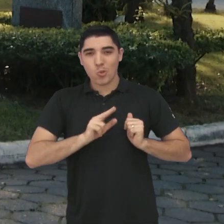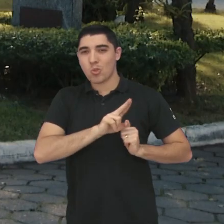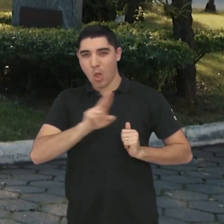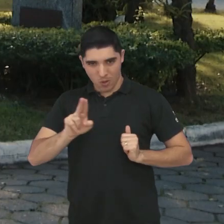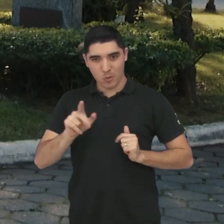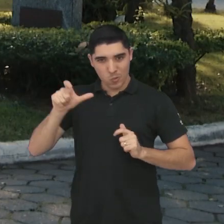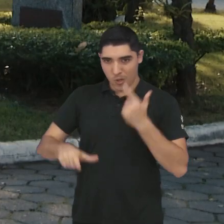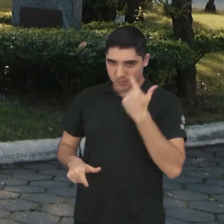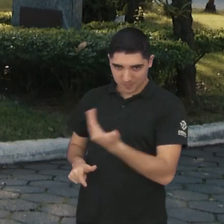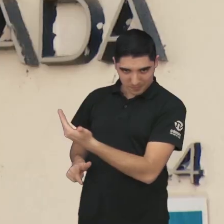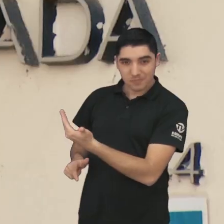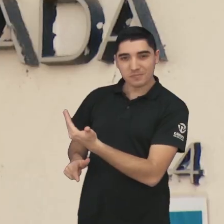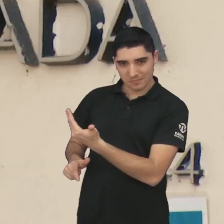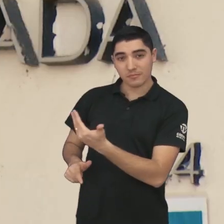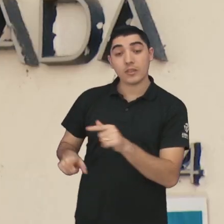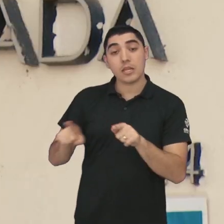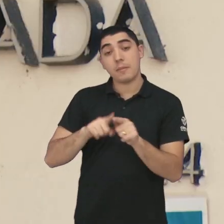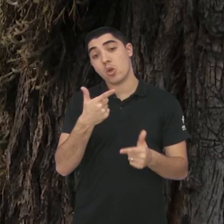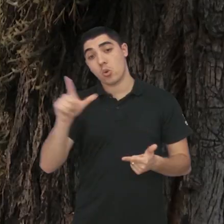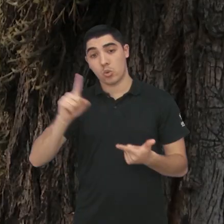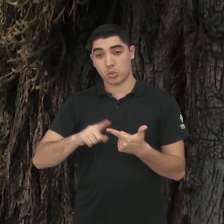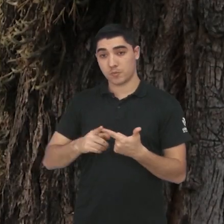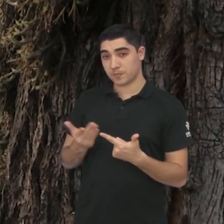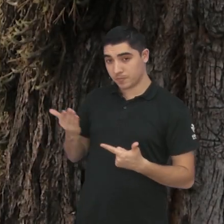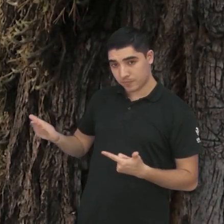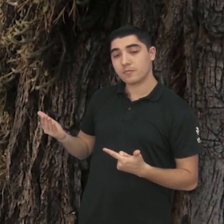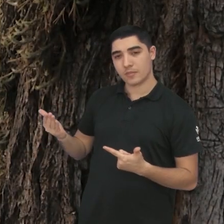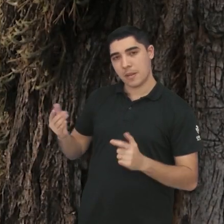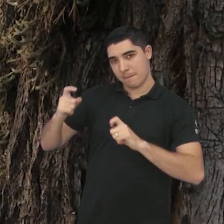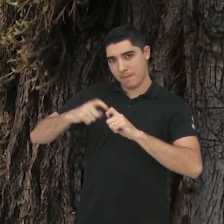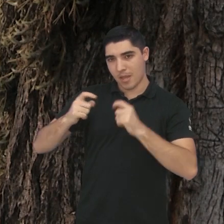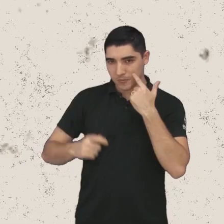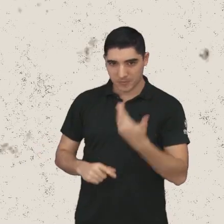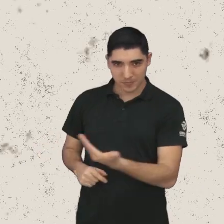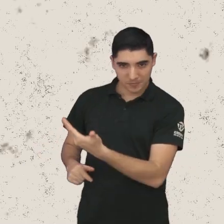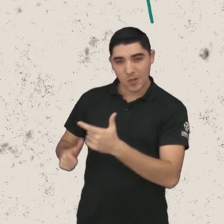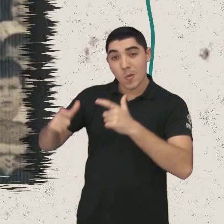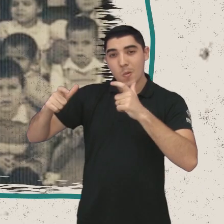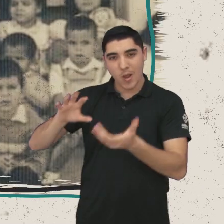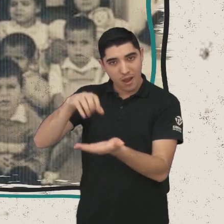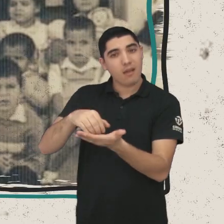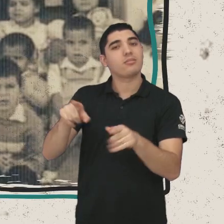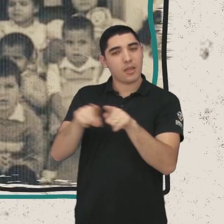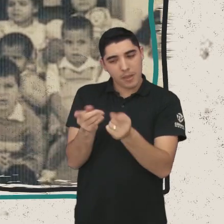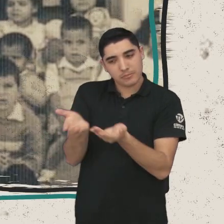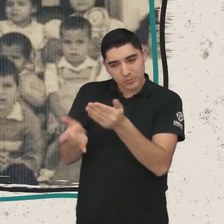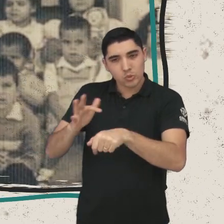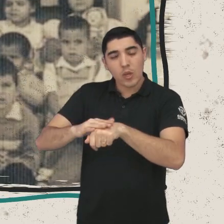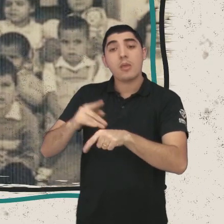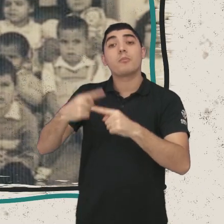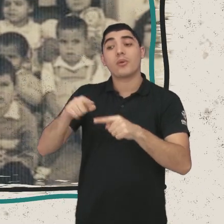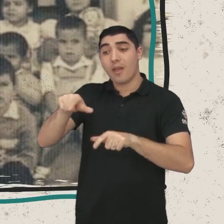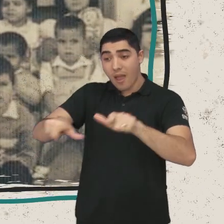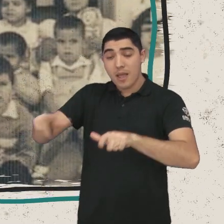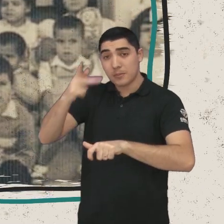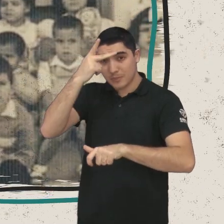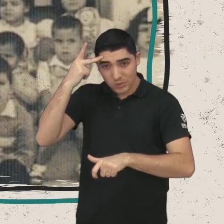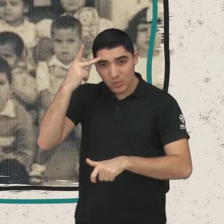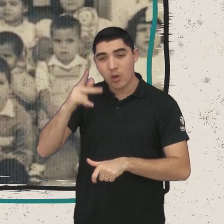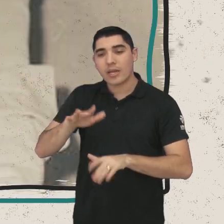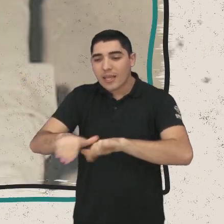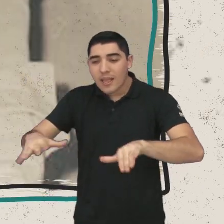acabou de passar pela Covid. Então, a experiência de estar próximo de um risco de infecção